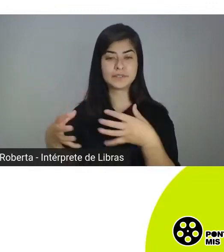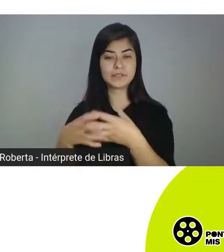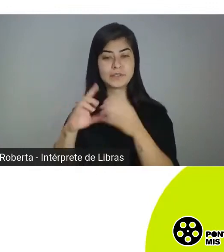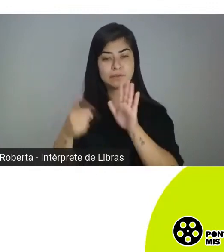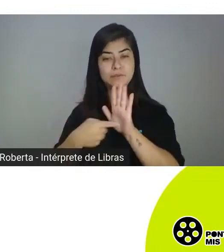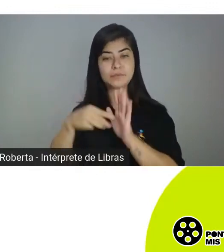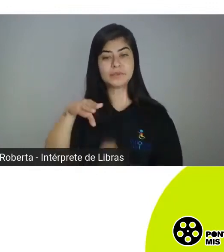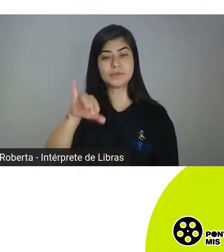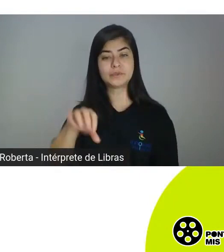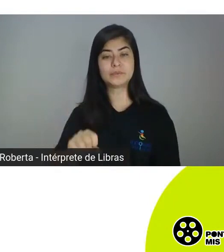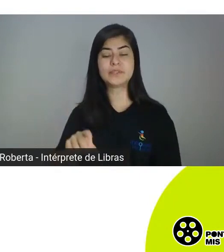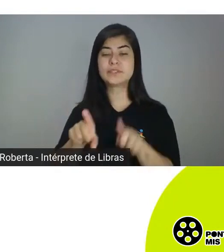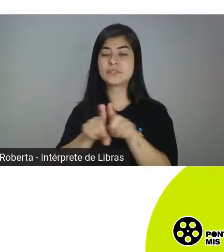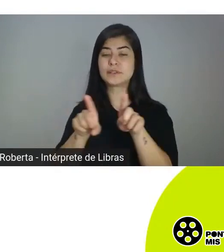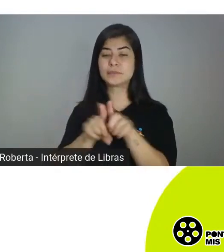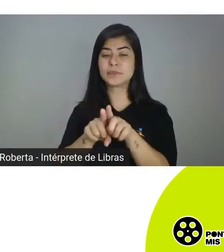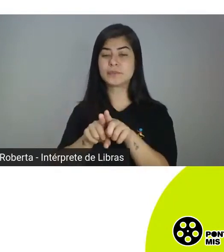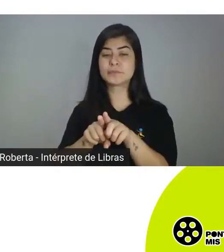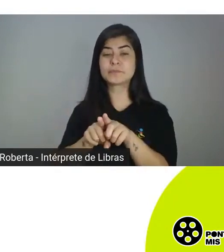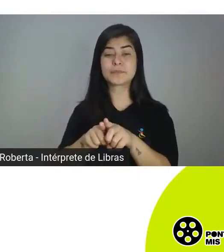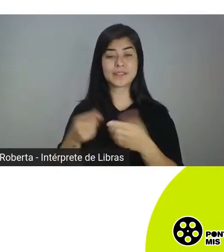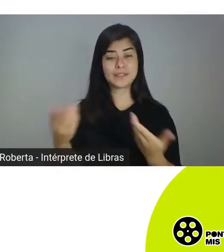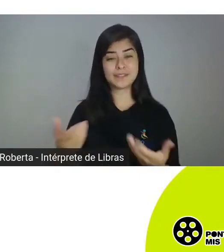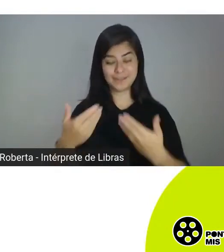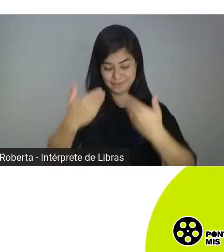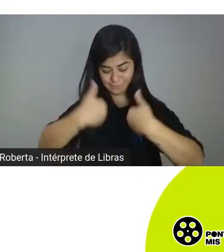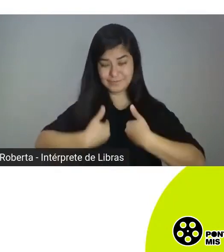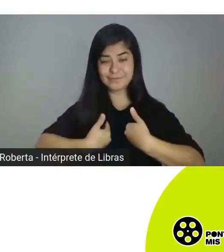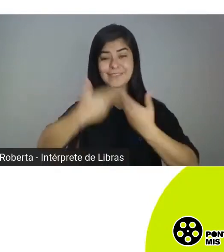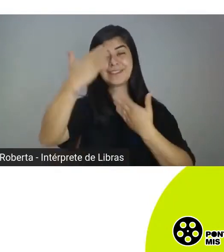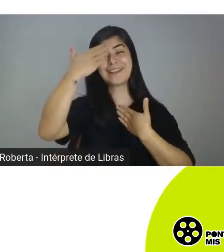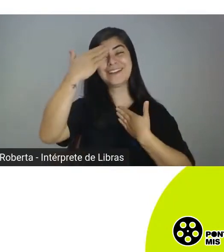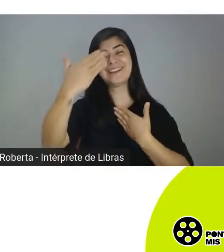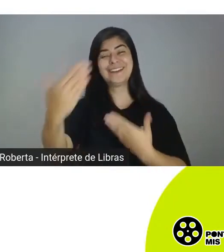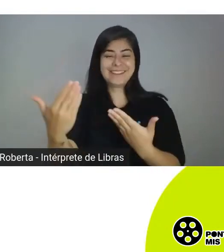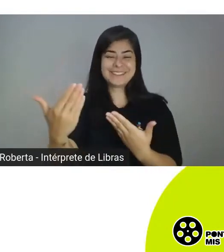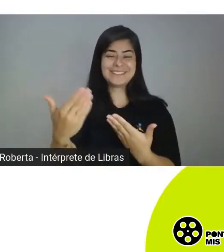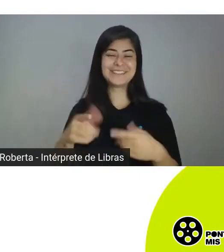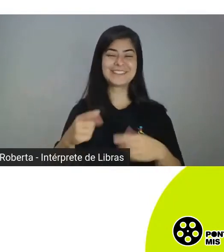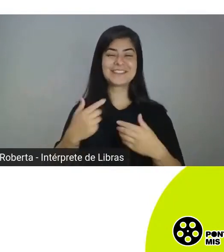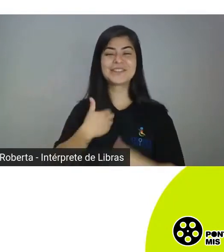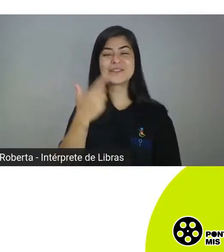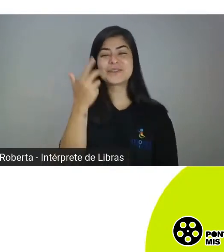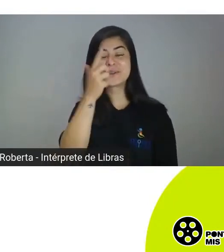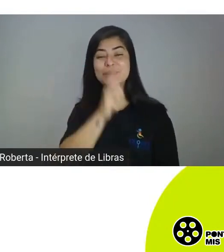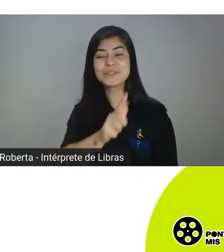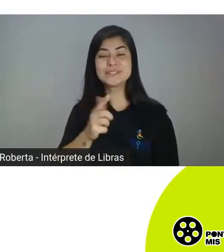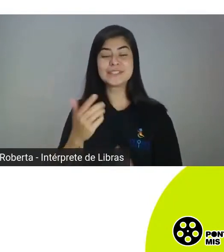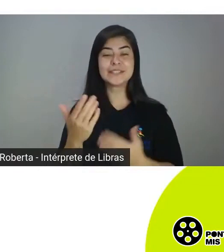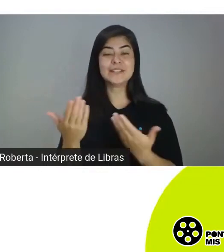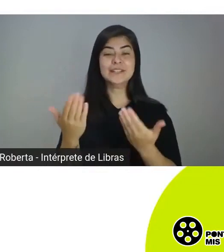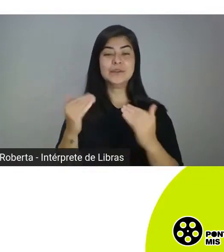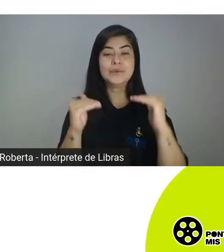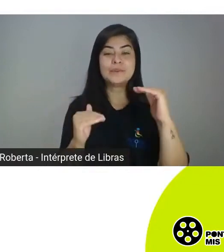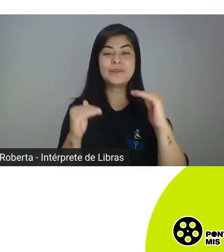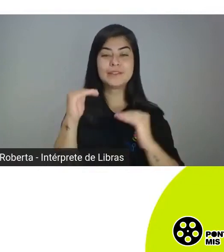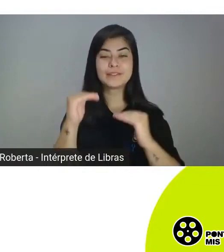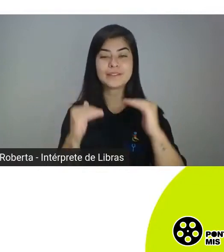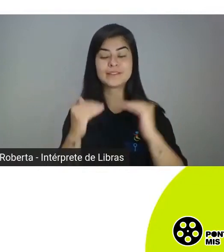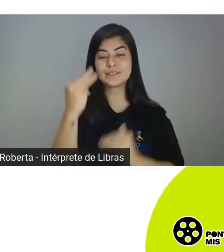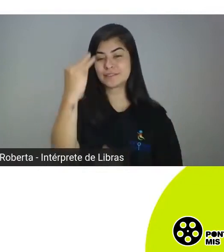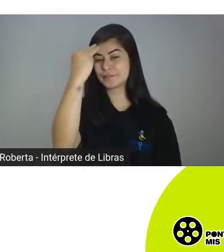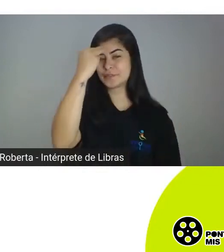Miss. E vou dar uma de Snoop Dogg e vou me agradecer por tentar manter minha sanidade mental este ano, que foi difícil. A